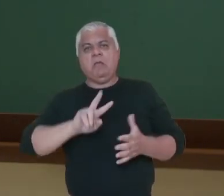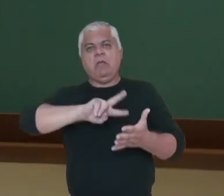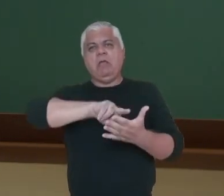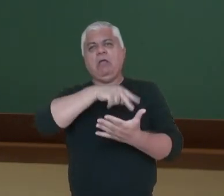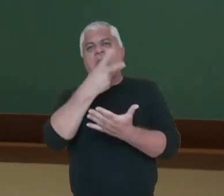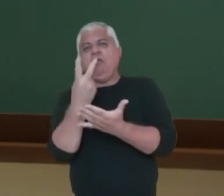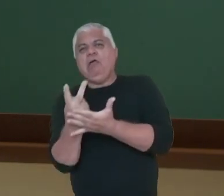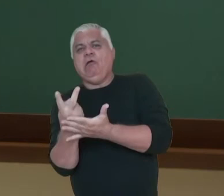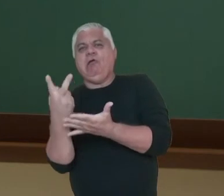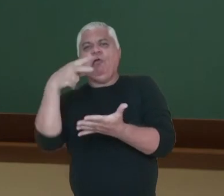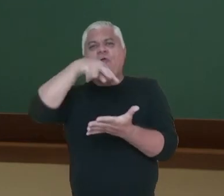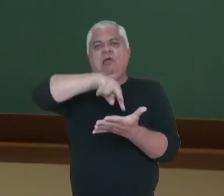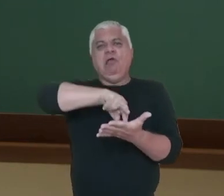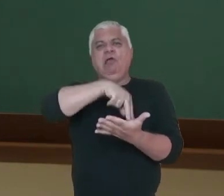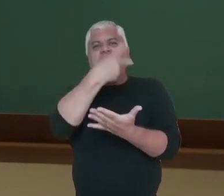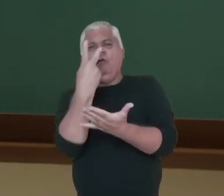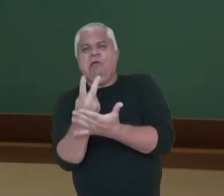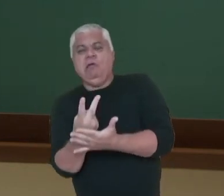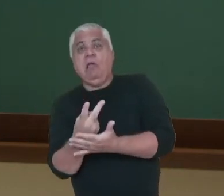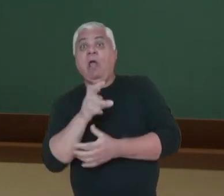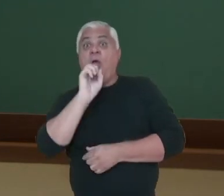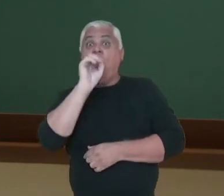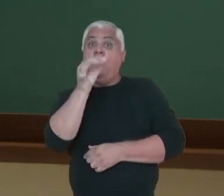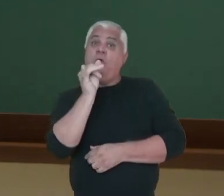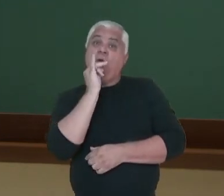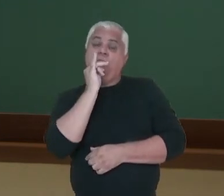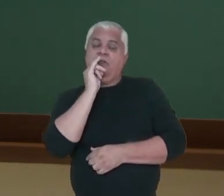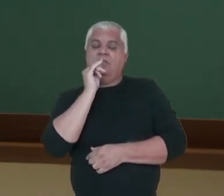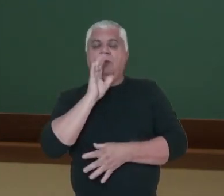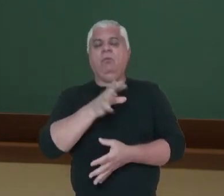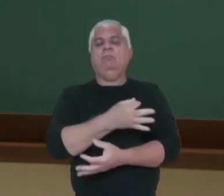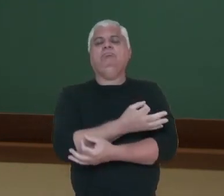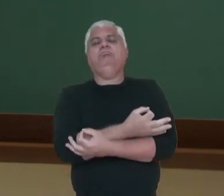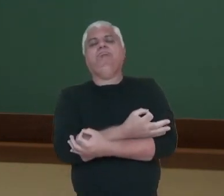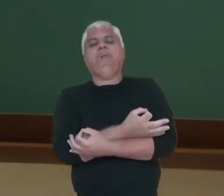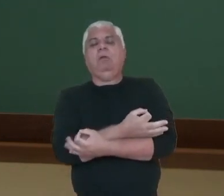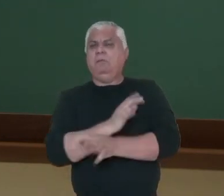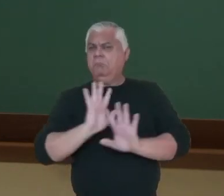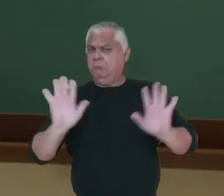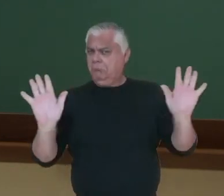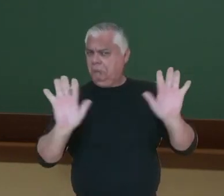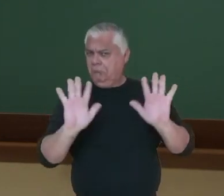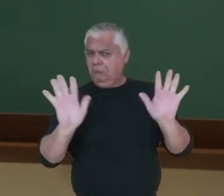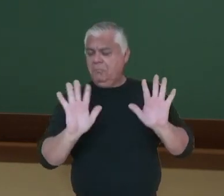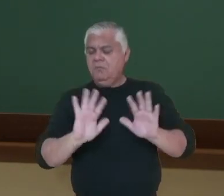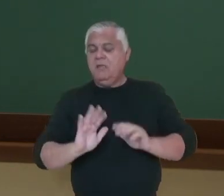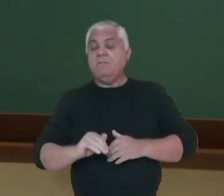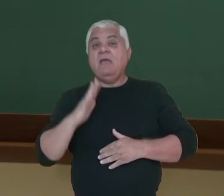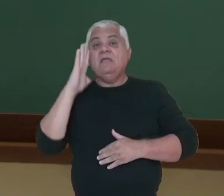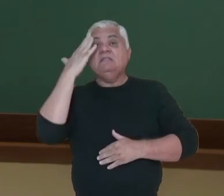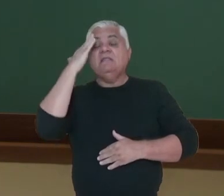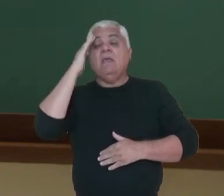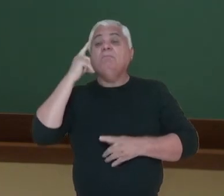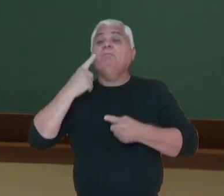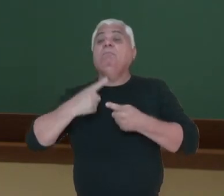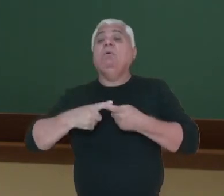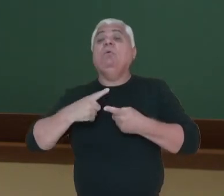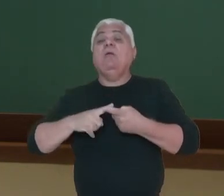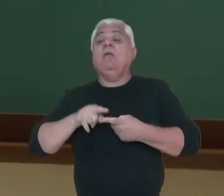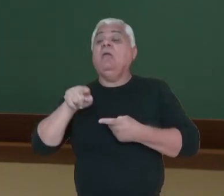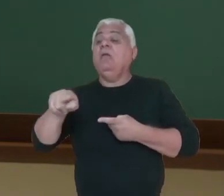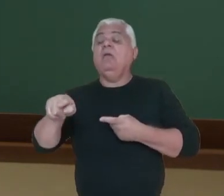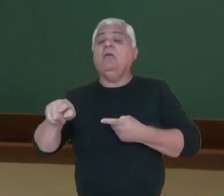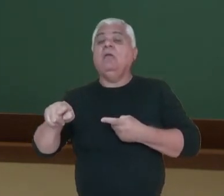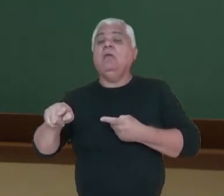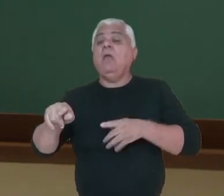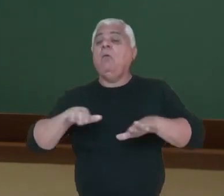ginástica artística, por exemplo, ou uma posição de yoga. Não, nós temos que refletir qual que é a importância, a questão